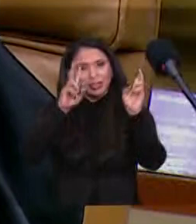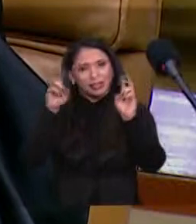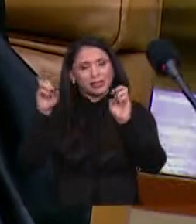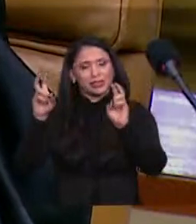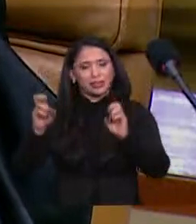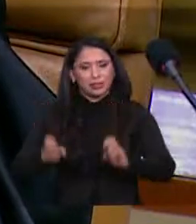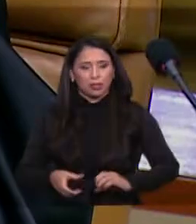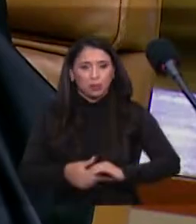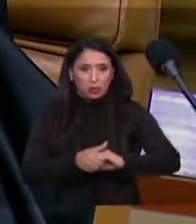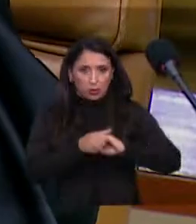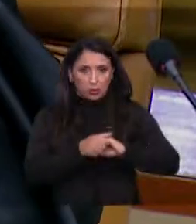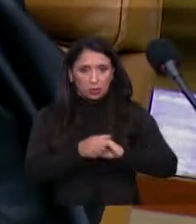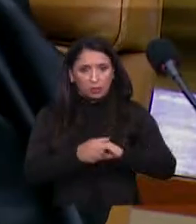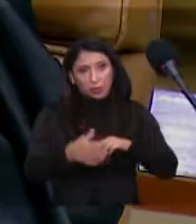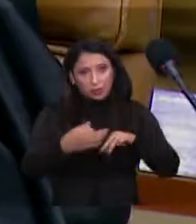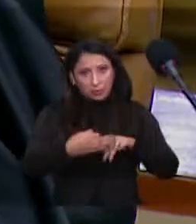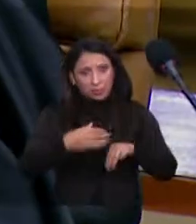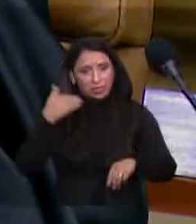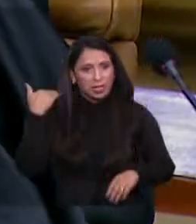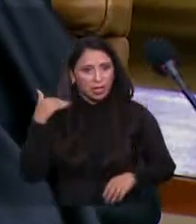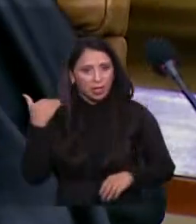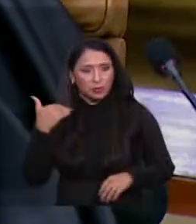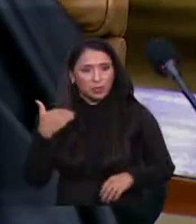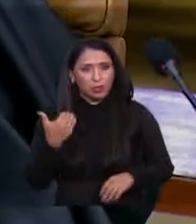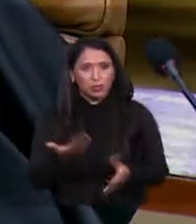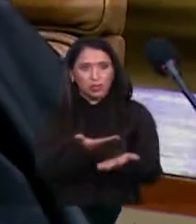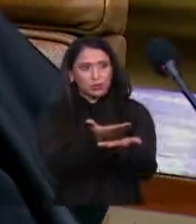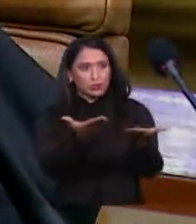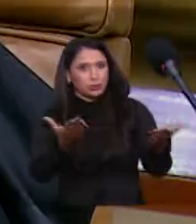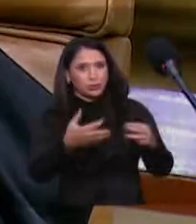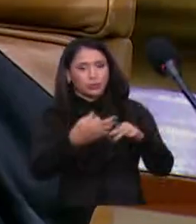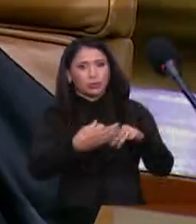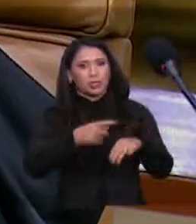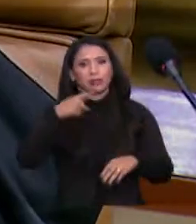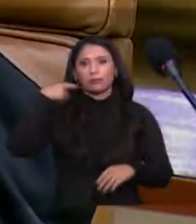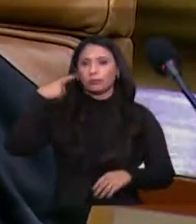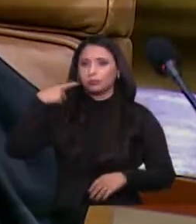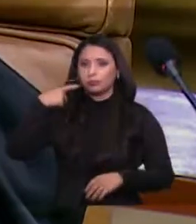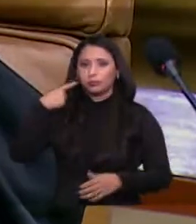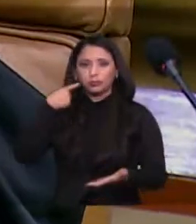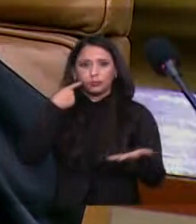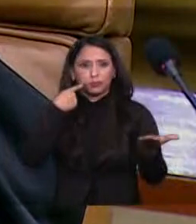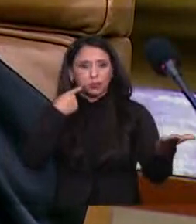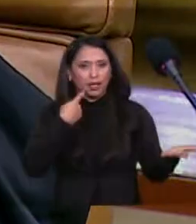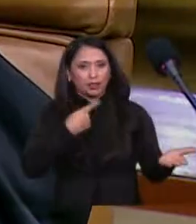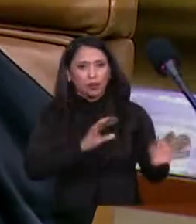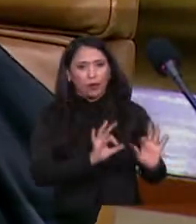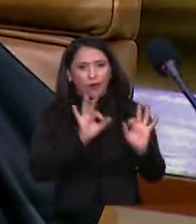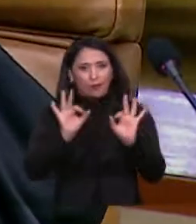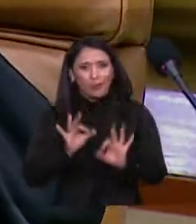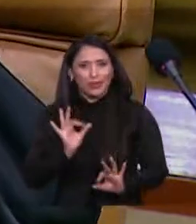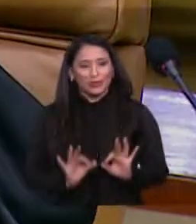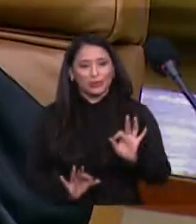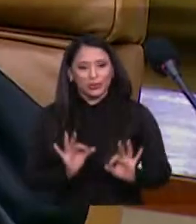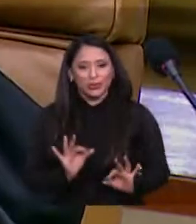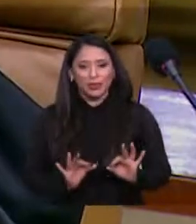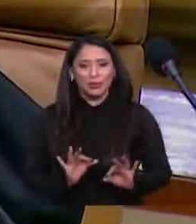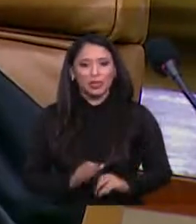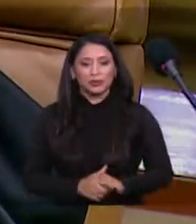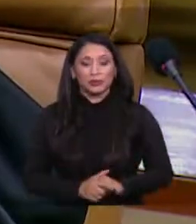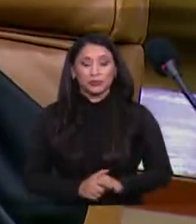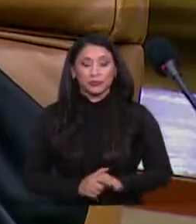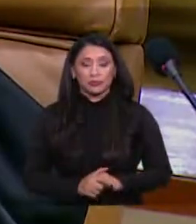cumprimento administra Carmem lúcios pares advogados e advogados que acompanha esse julgamento